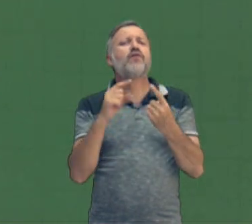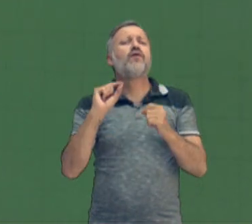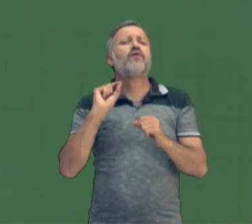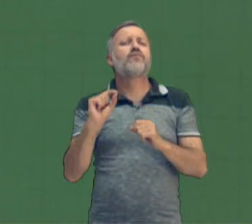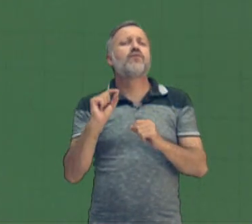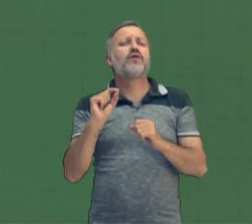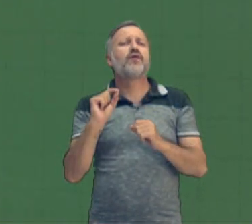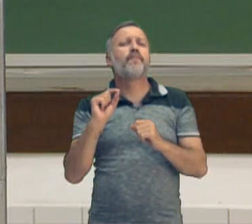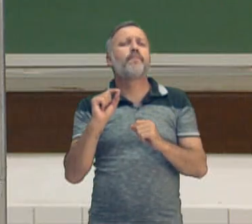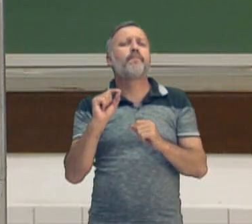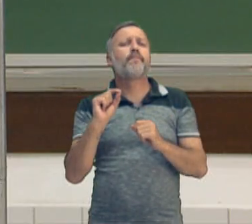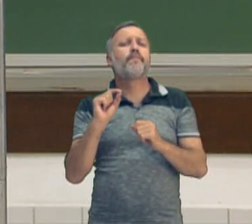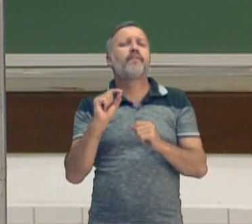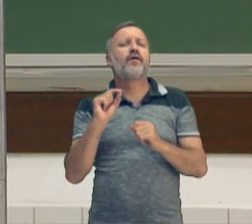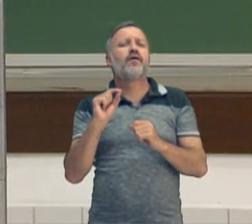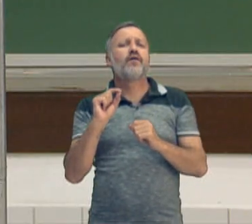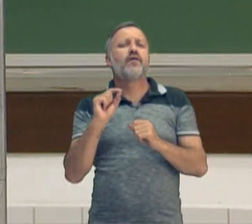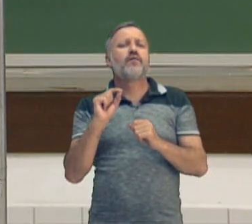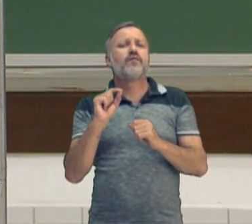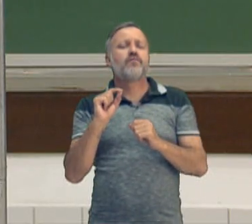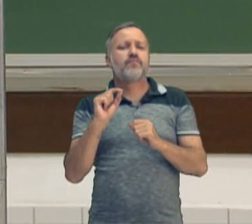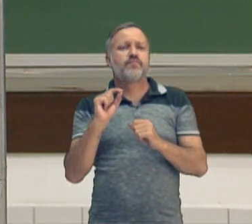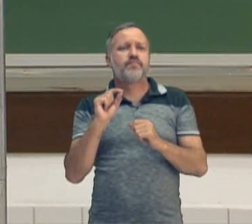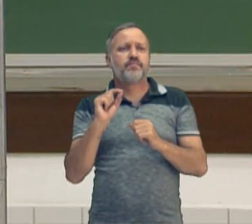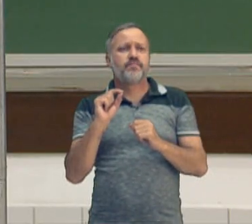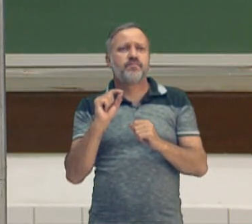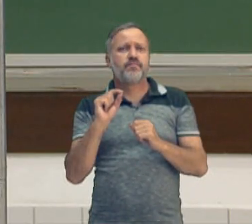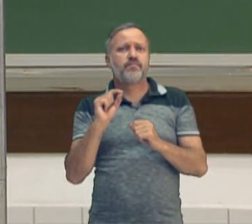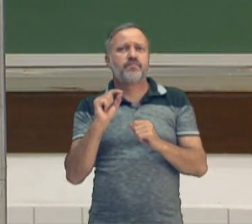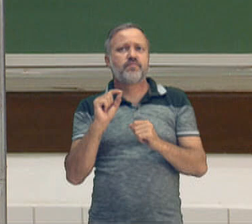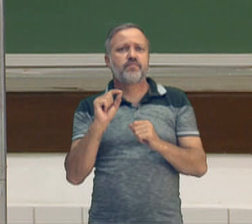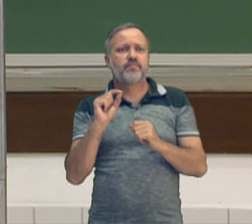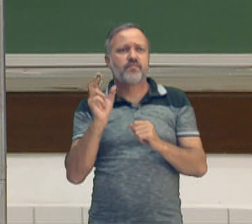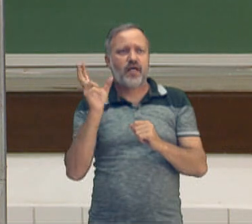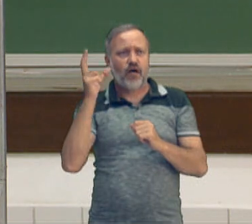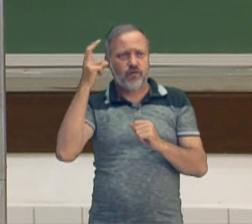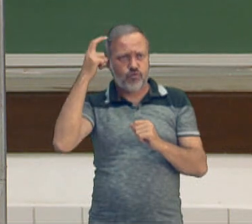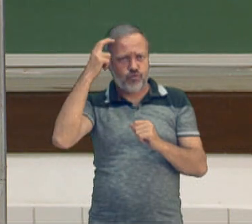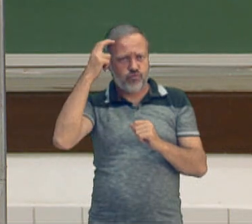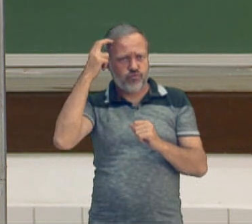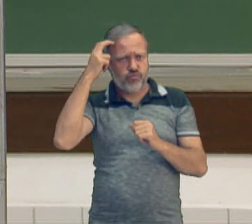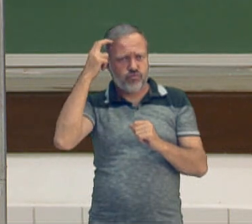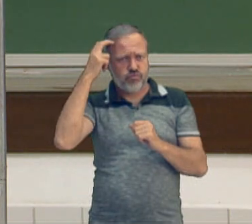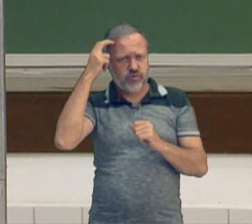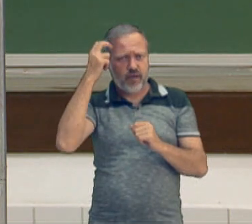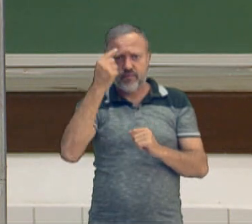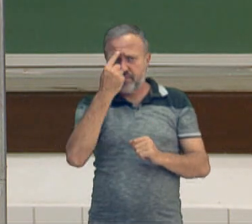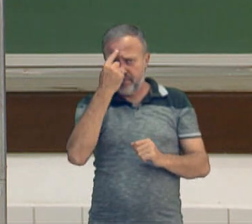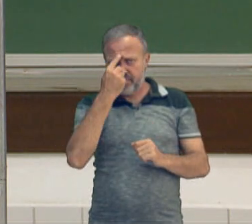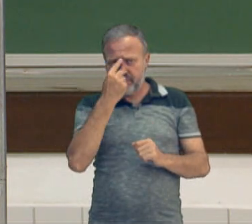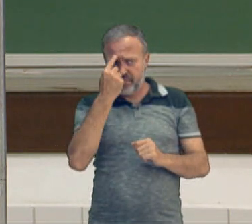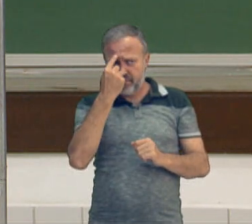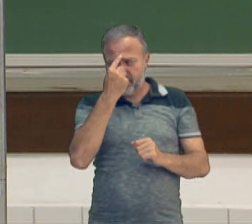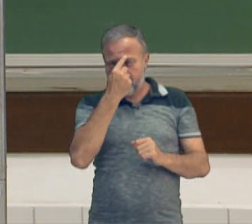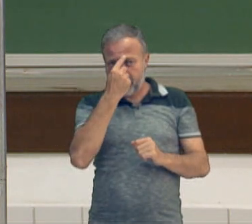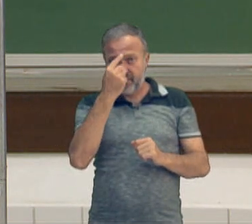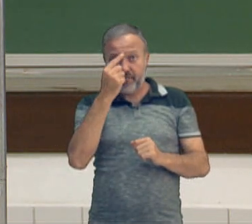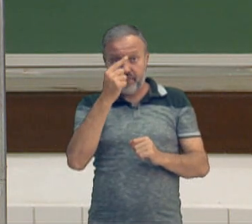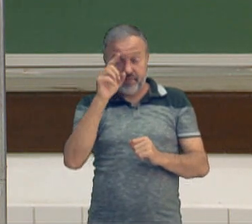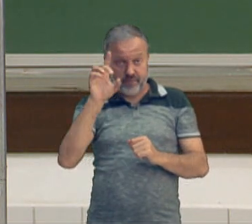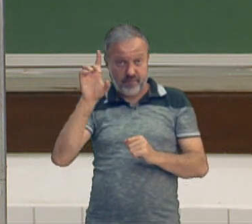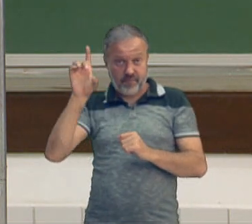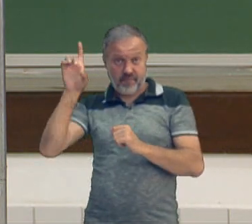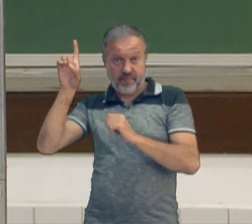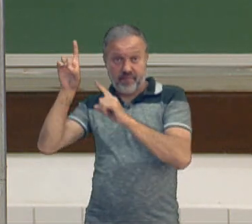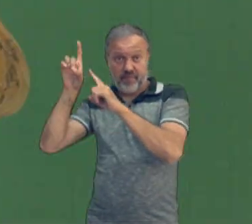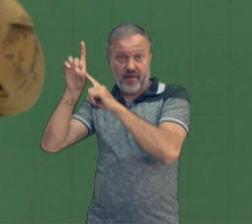na tradição hinduísta? Só para ficar claro aqui para todos nós, eu falo a divindade Shiva no sentido